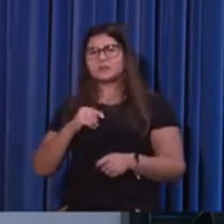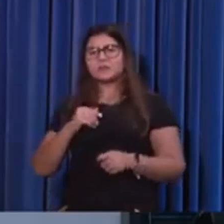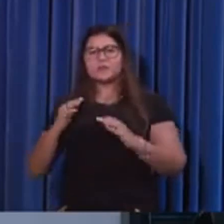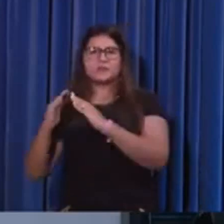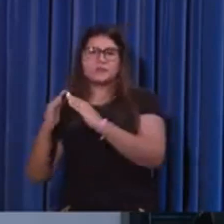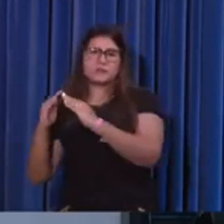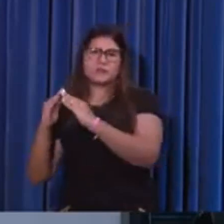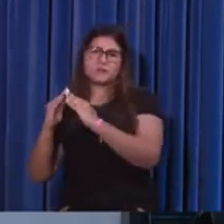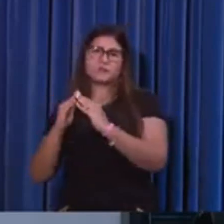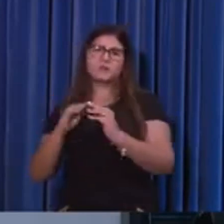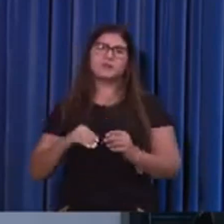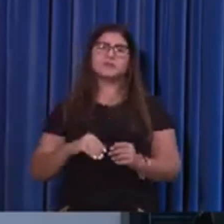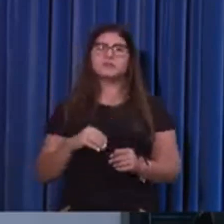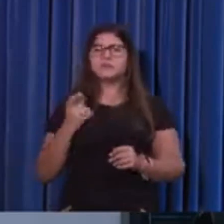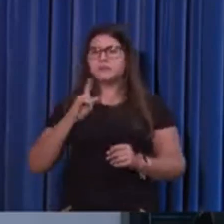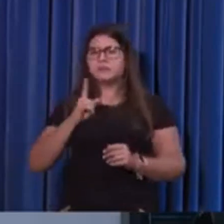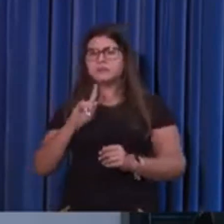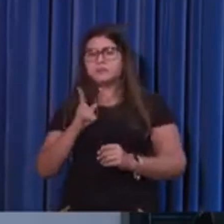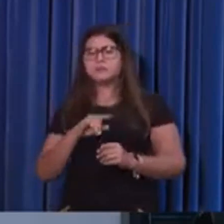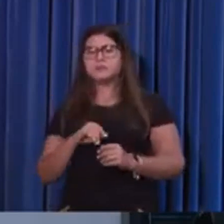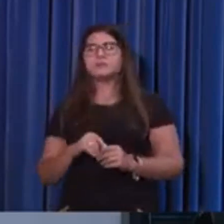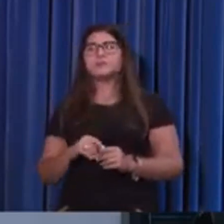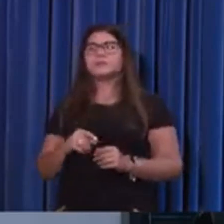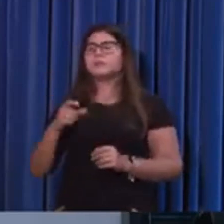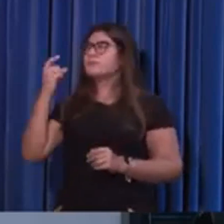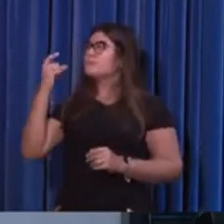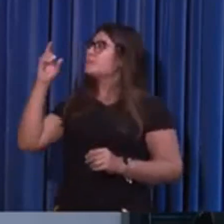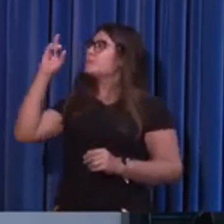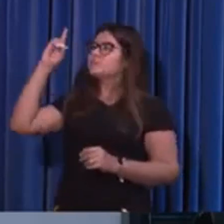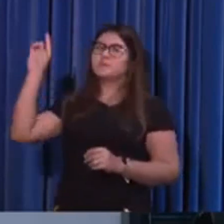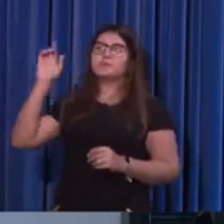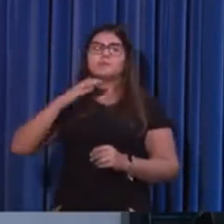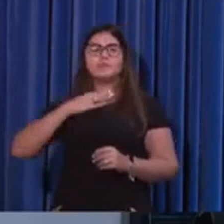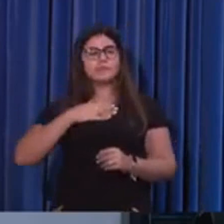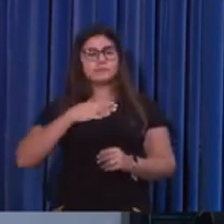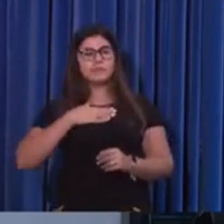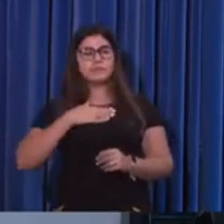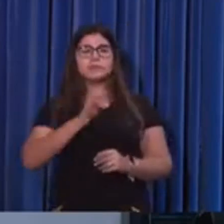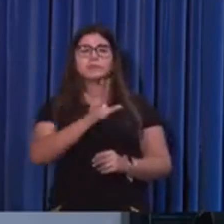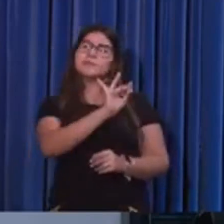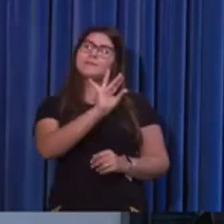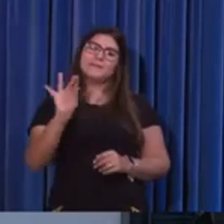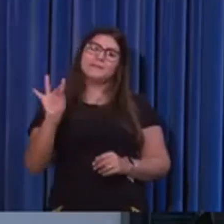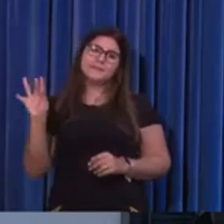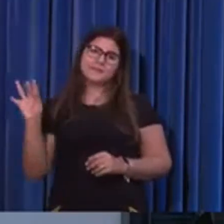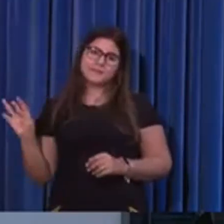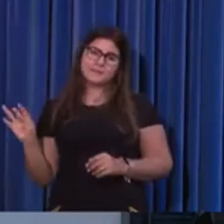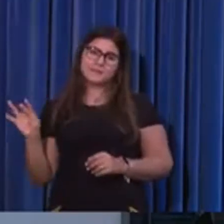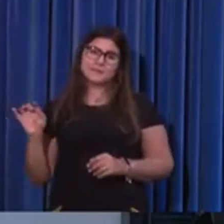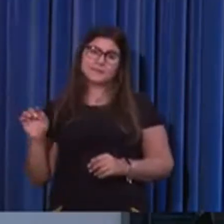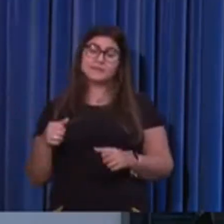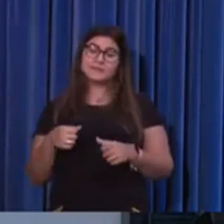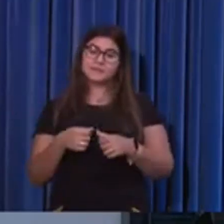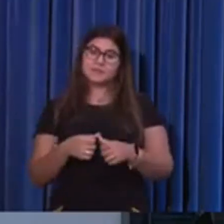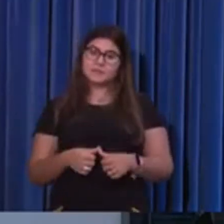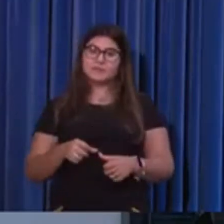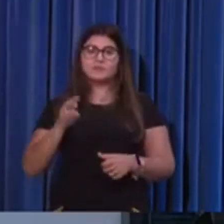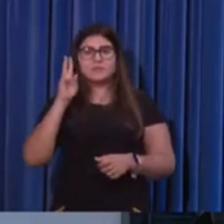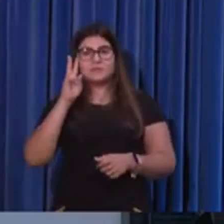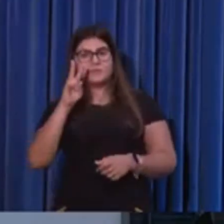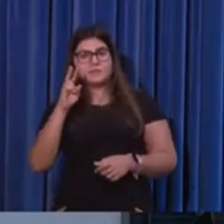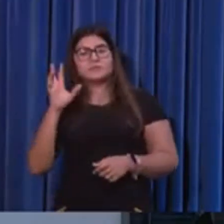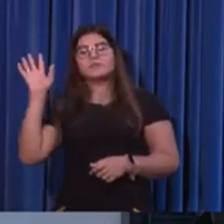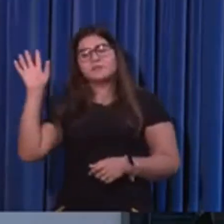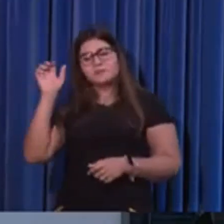membro da igreja que não veio. Não, essa palavra de Deus é para mim e é para cada um de nós, que está ouvindo e vendo agora, e